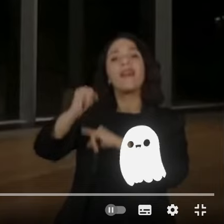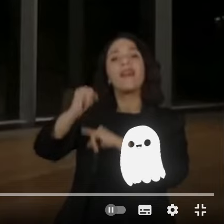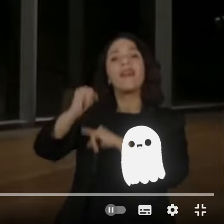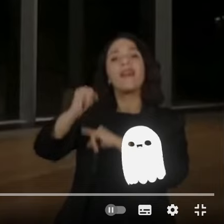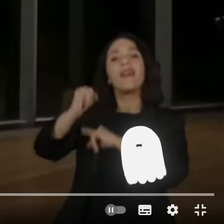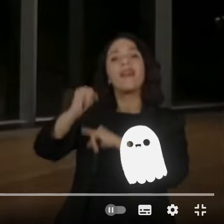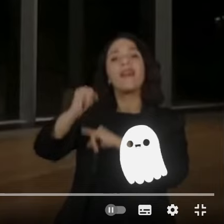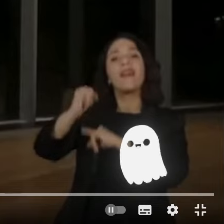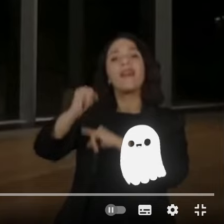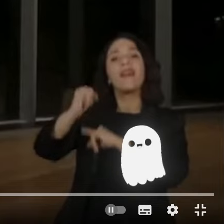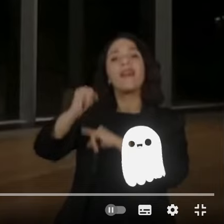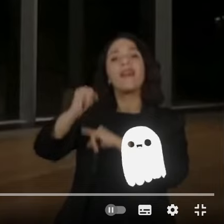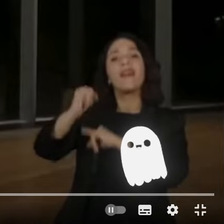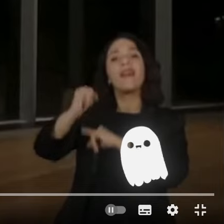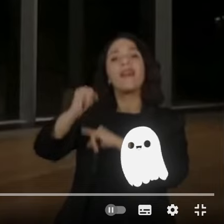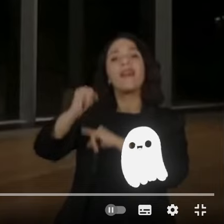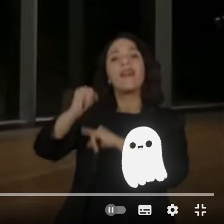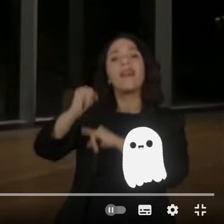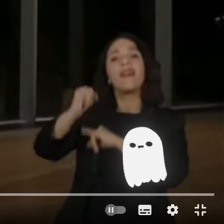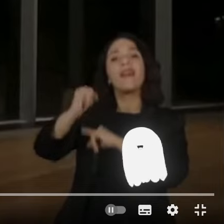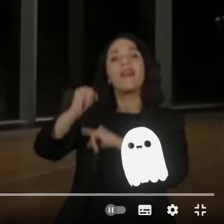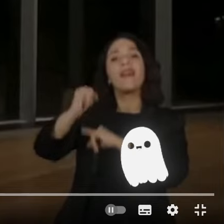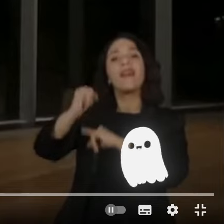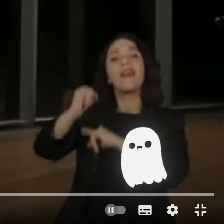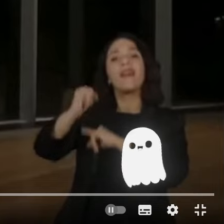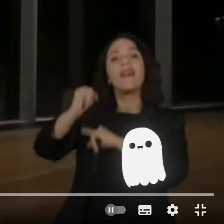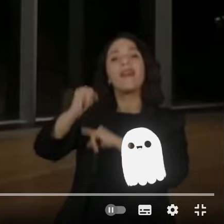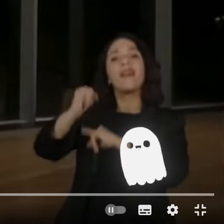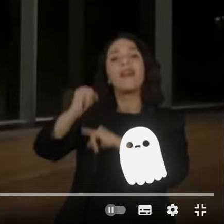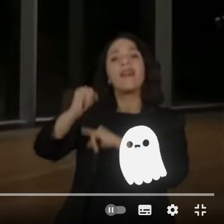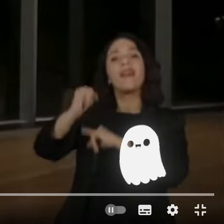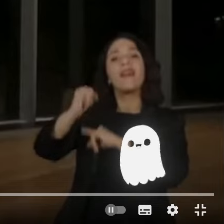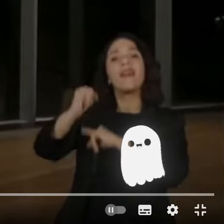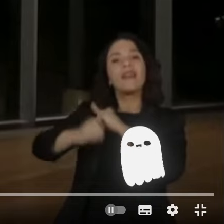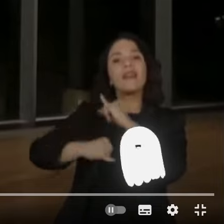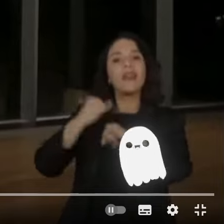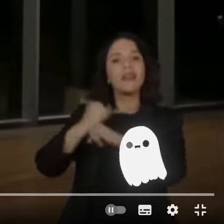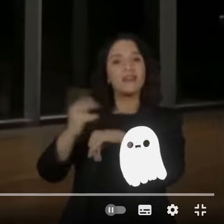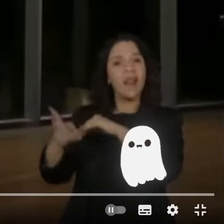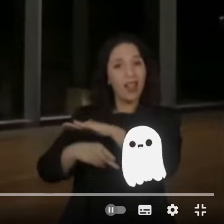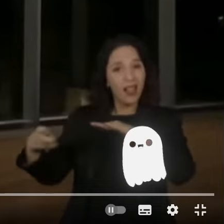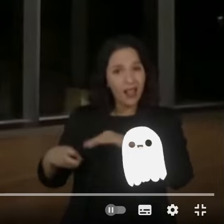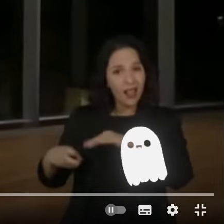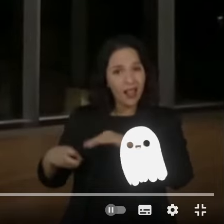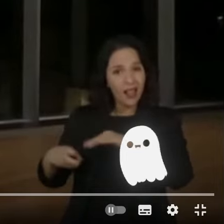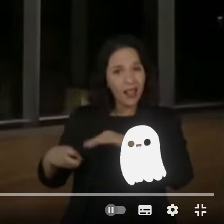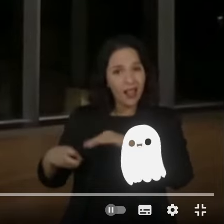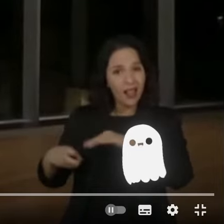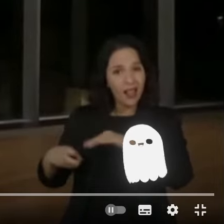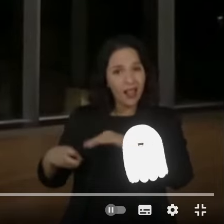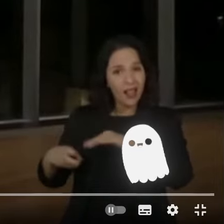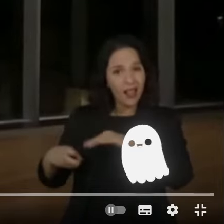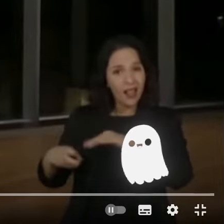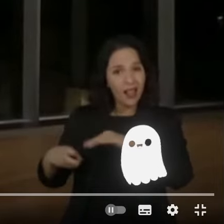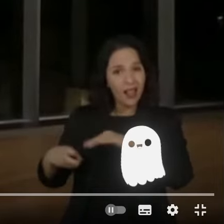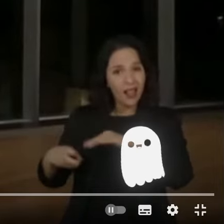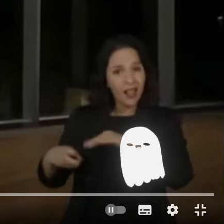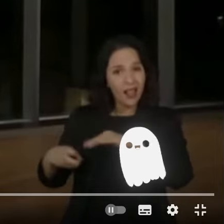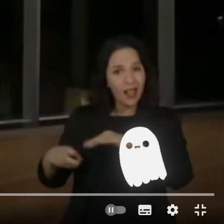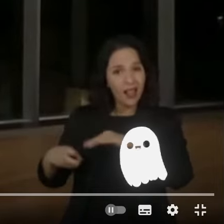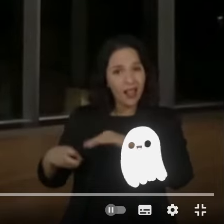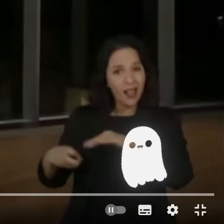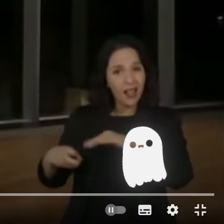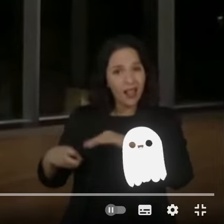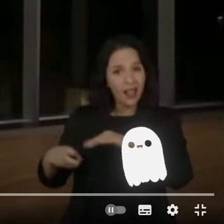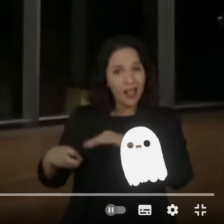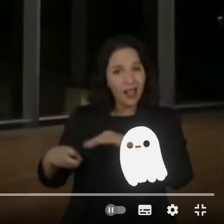isso que eu conto melhor, mas basicamente foi isso. Eu de fora. Aí mandou R$9,13. Não teve